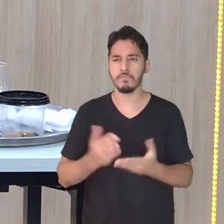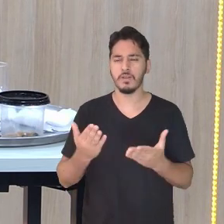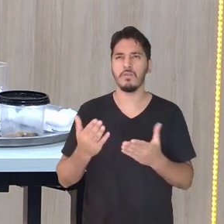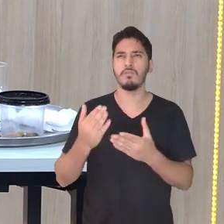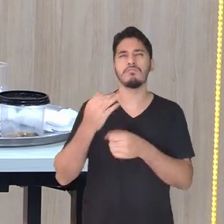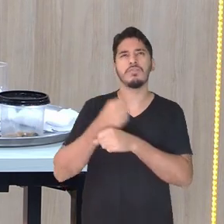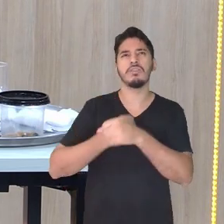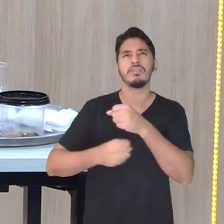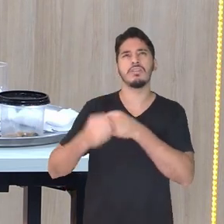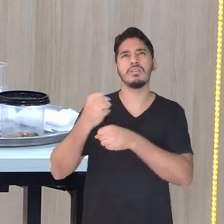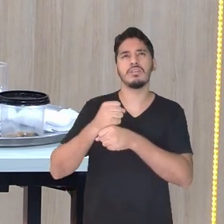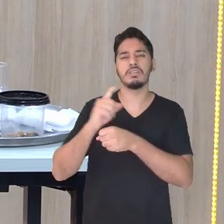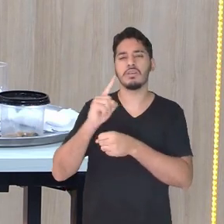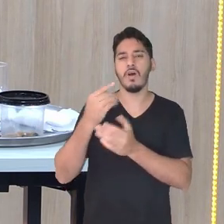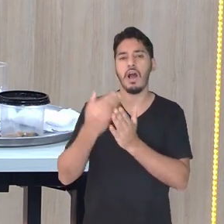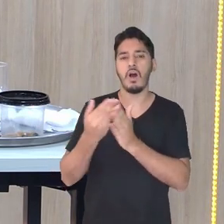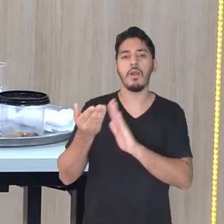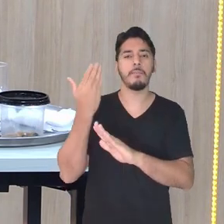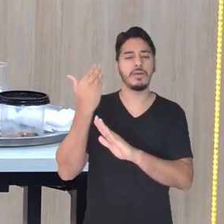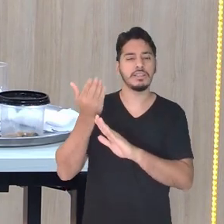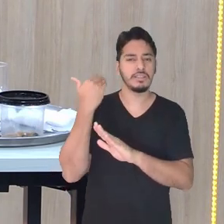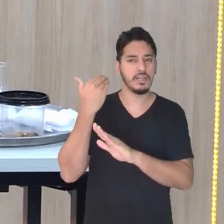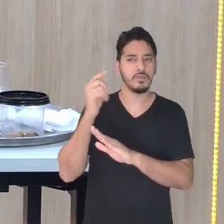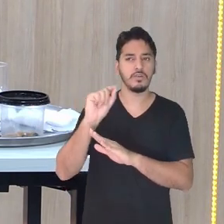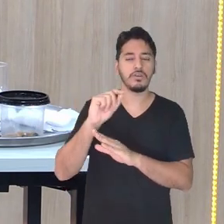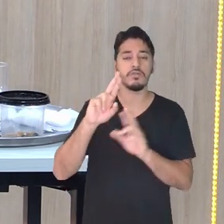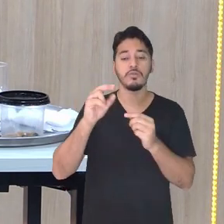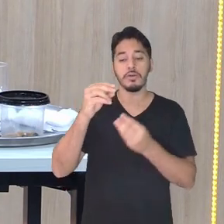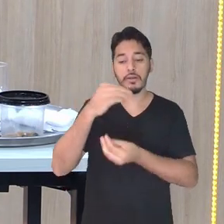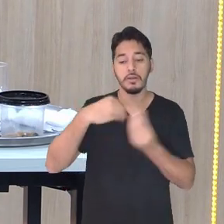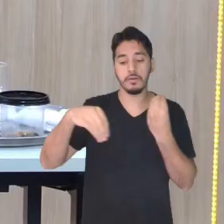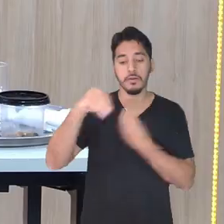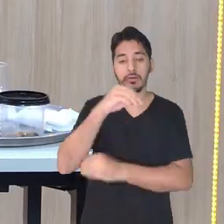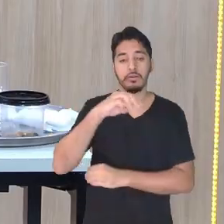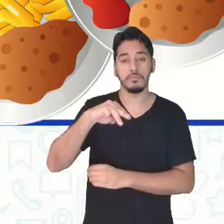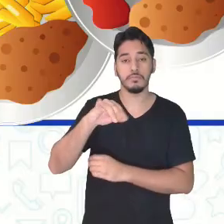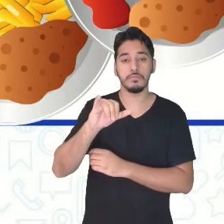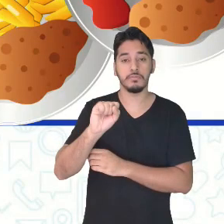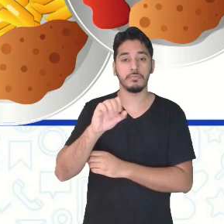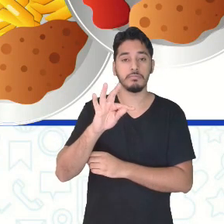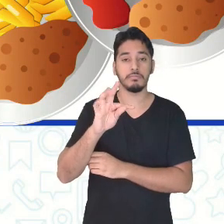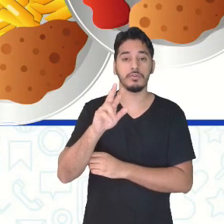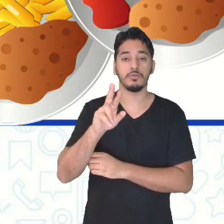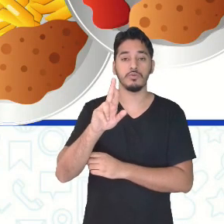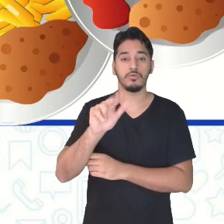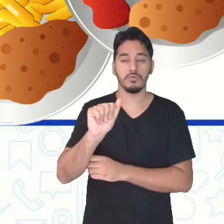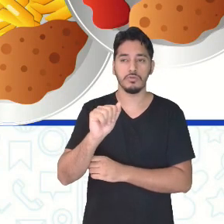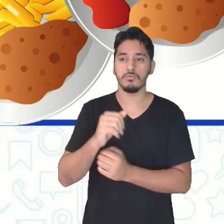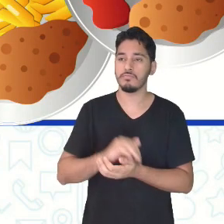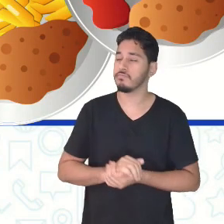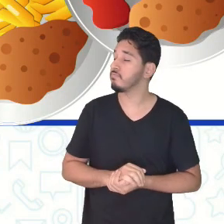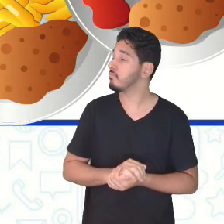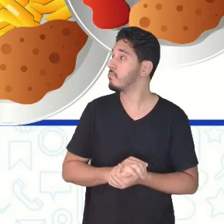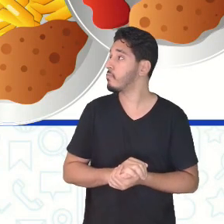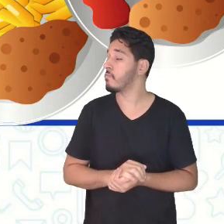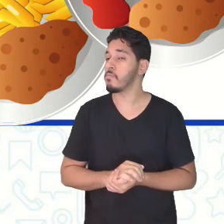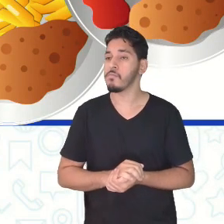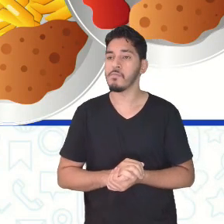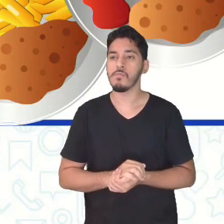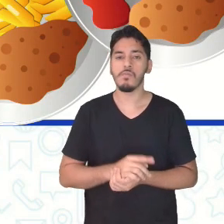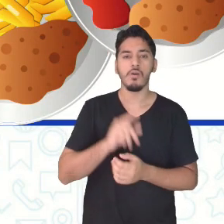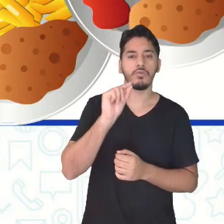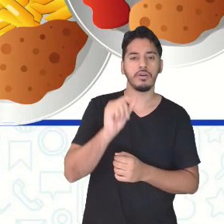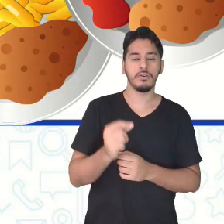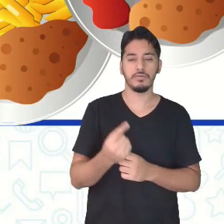passada. Nós vimos a questão de mistura. E em mistura, eu coloquei aí para vocês, né, que é